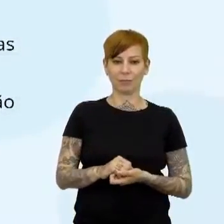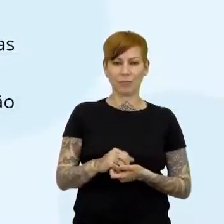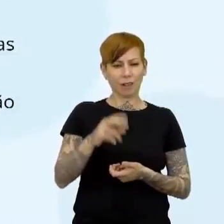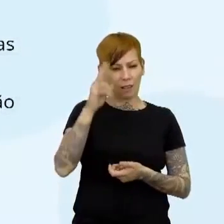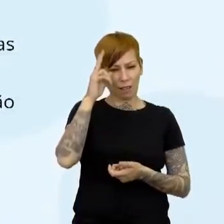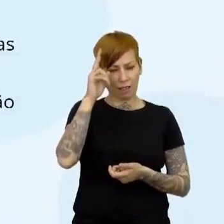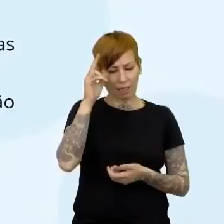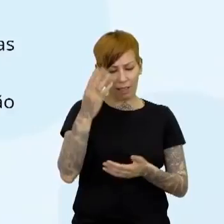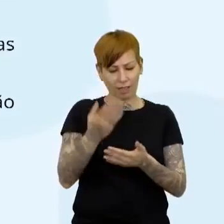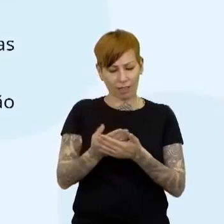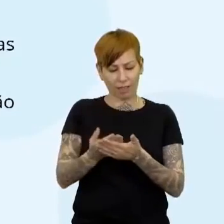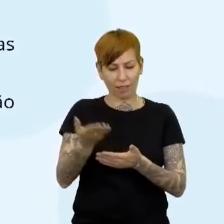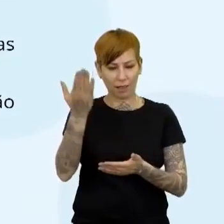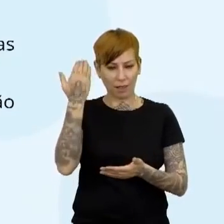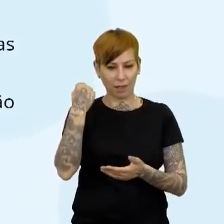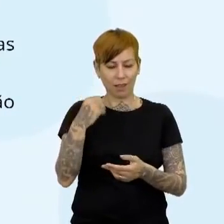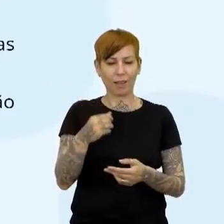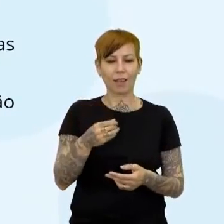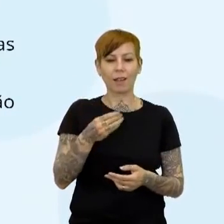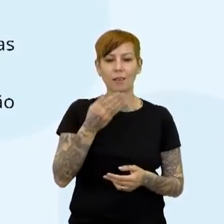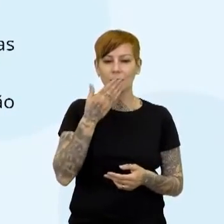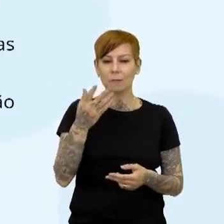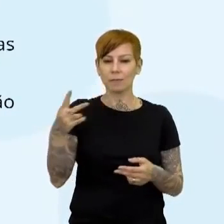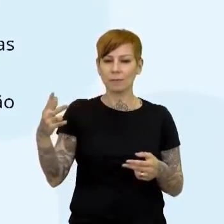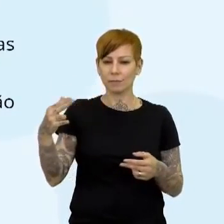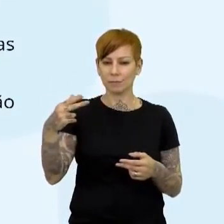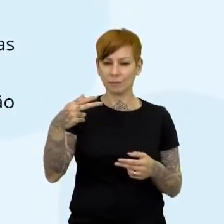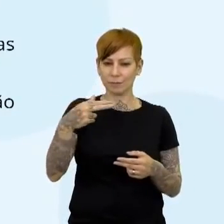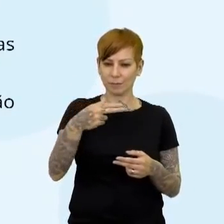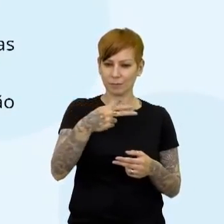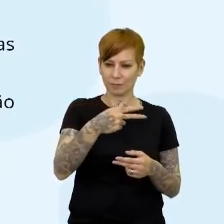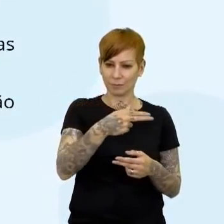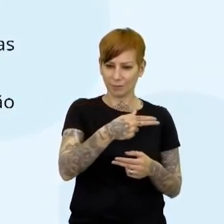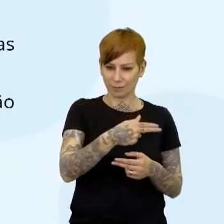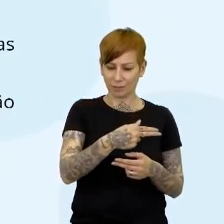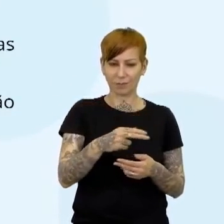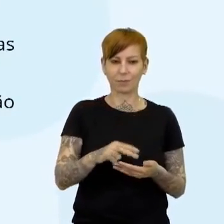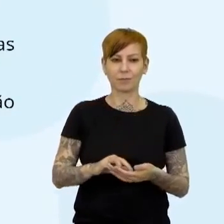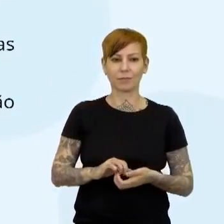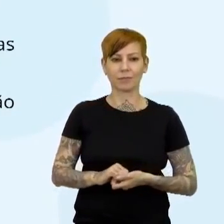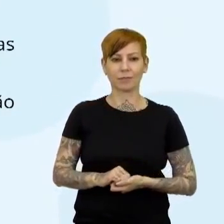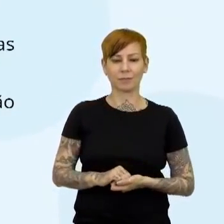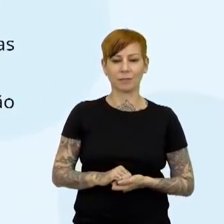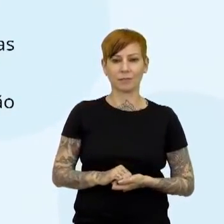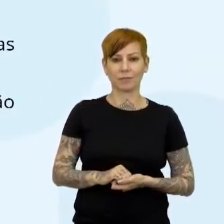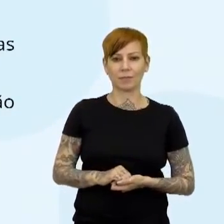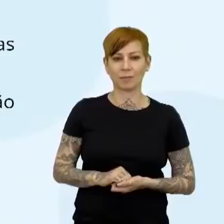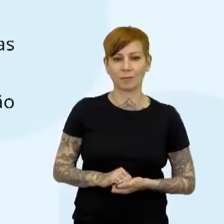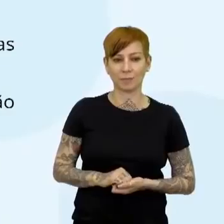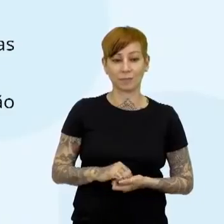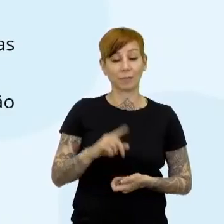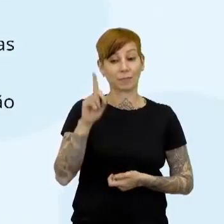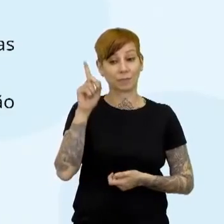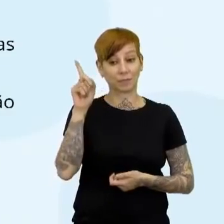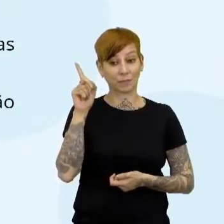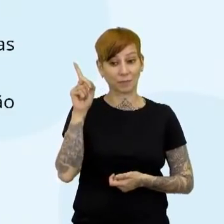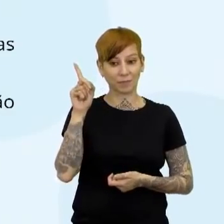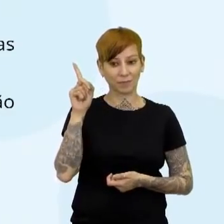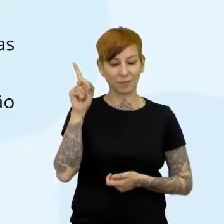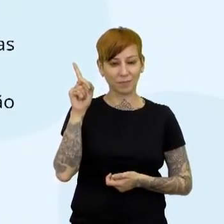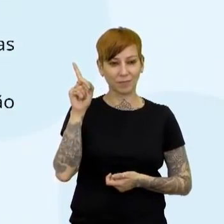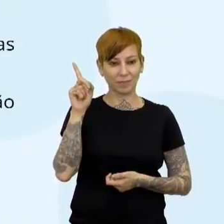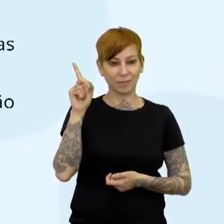pedir para vocês cortaram umas pecinhas né produtor a vou fingir que tu nosso diretor mostrar que o essas pecinhas aqui